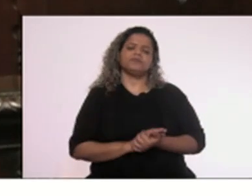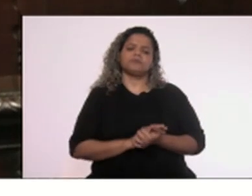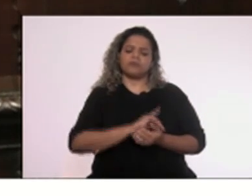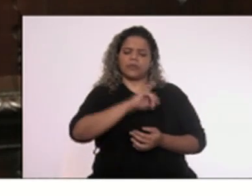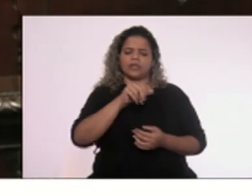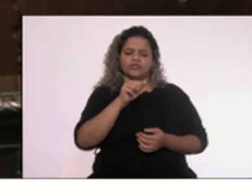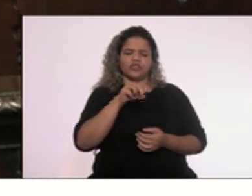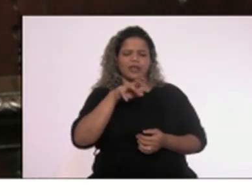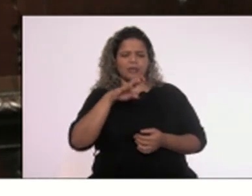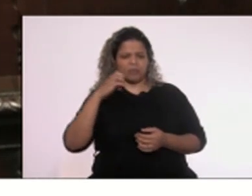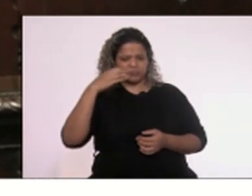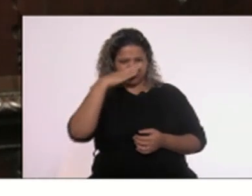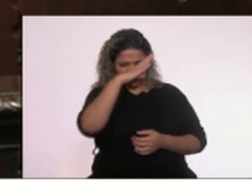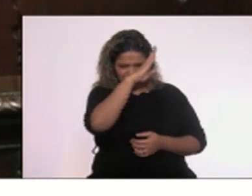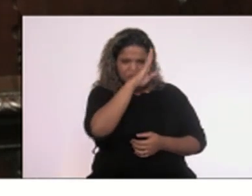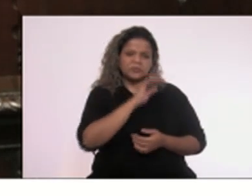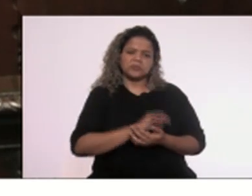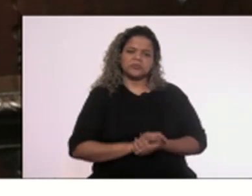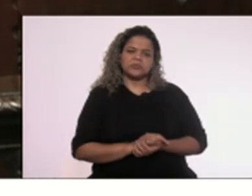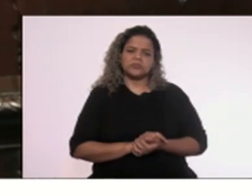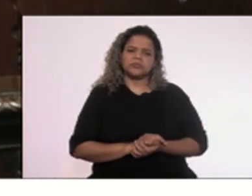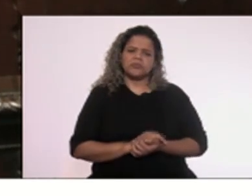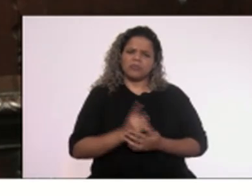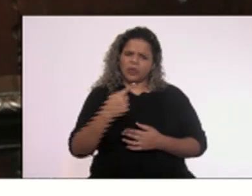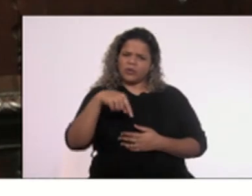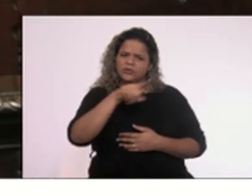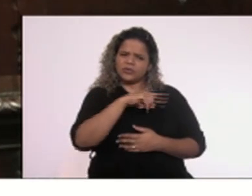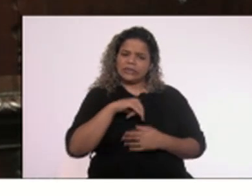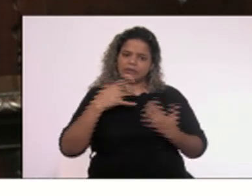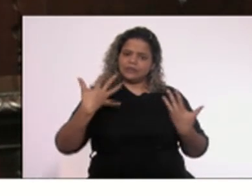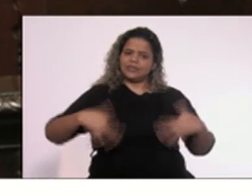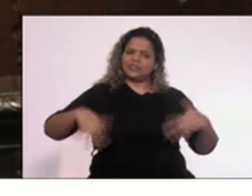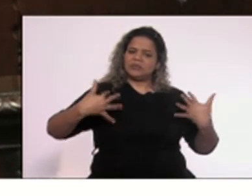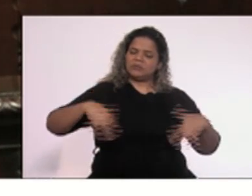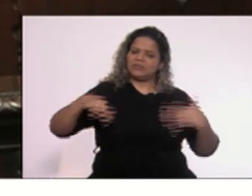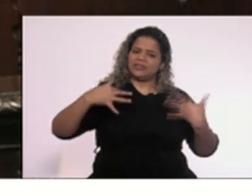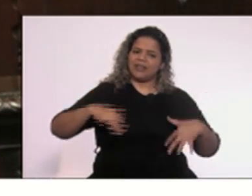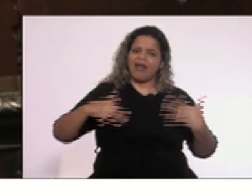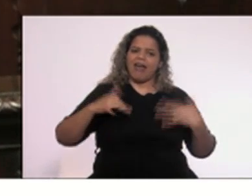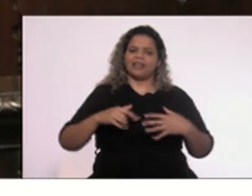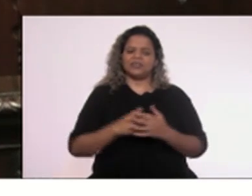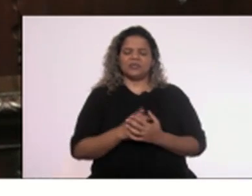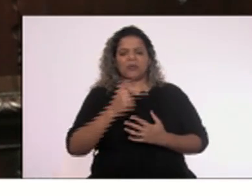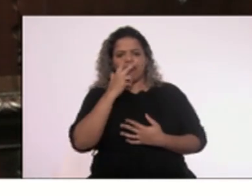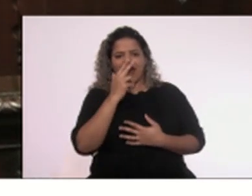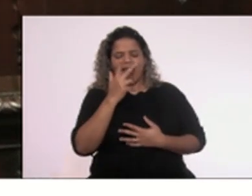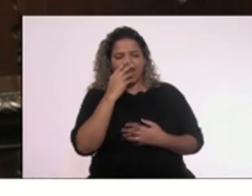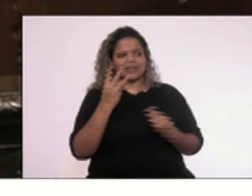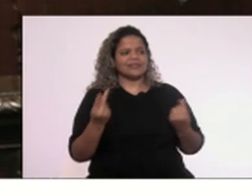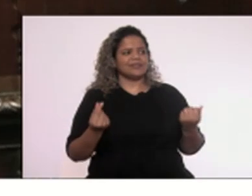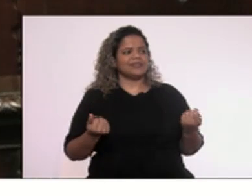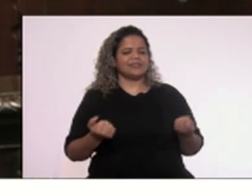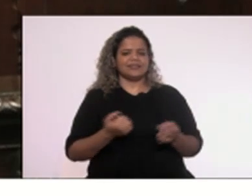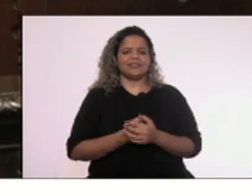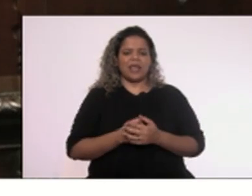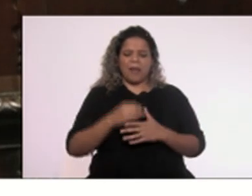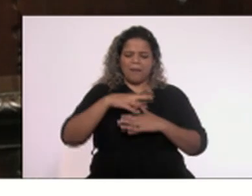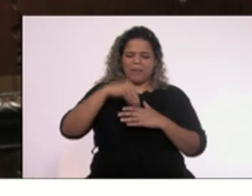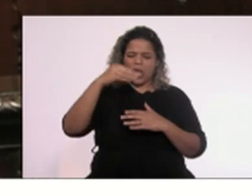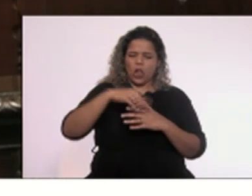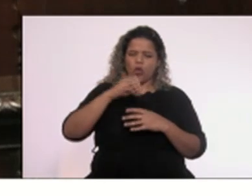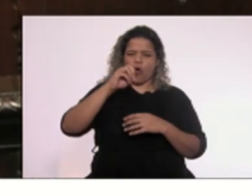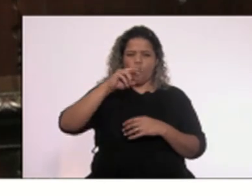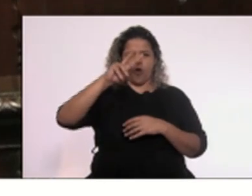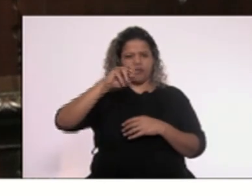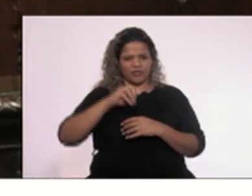Messias Bolsonaro. Aliás, os senhores estão desesperados, estão arrumando pelo em ovo,